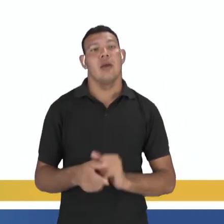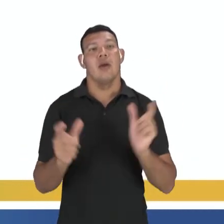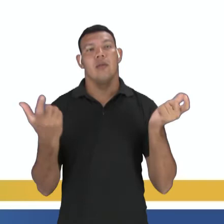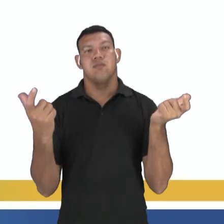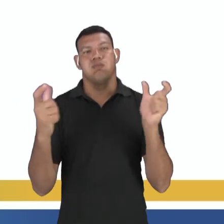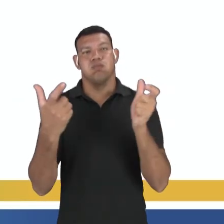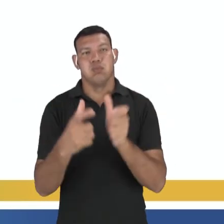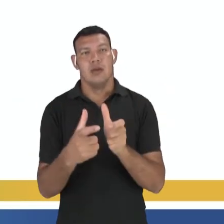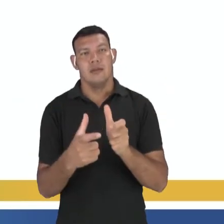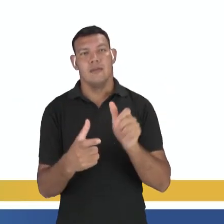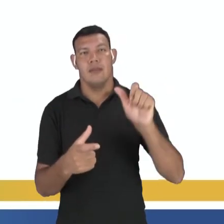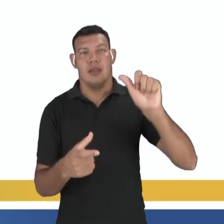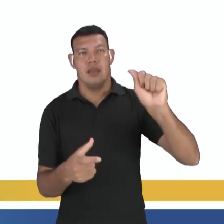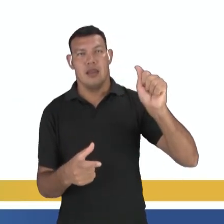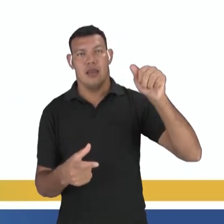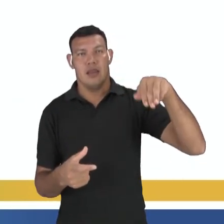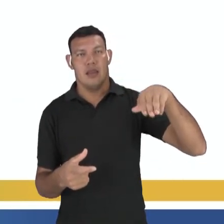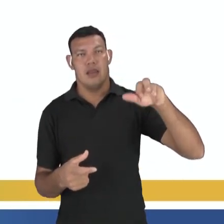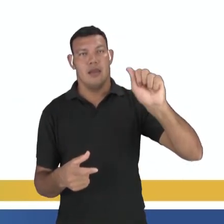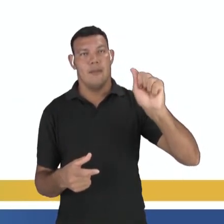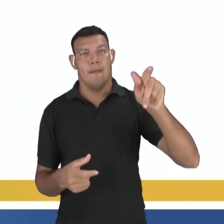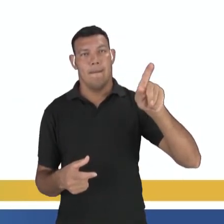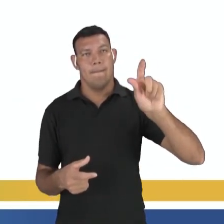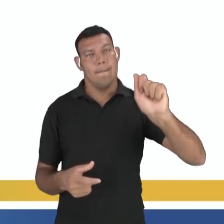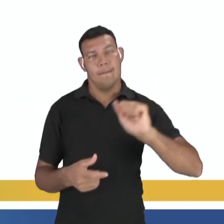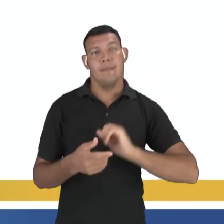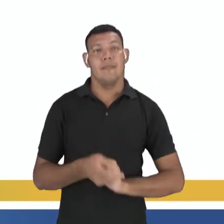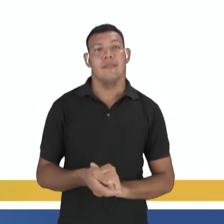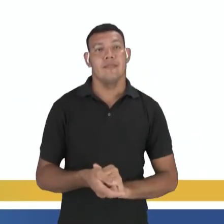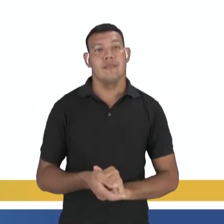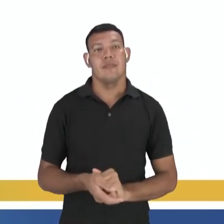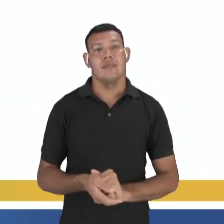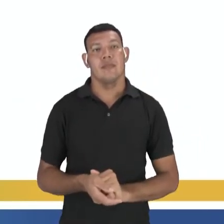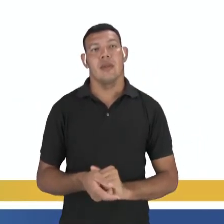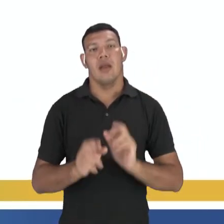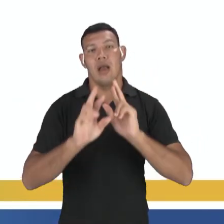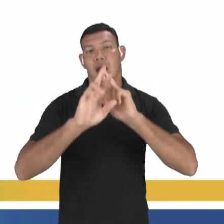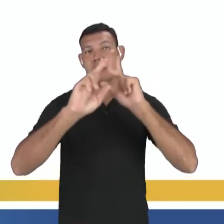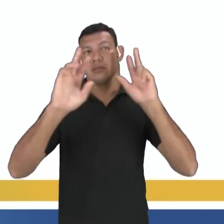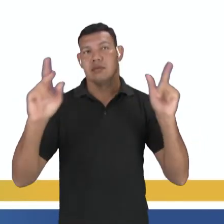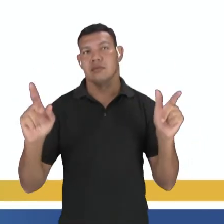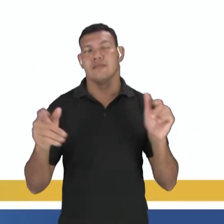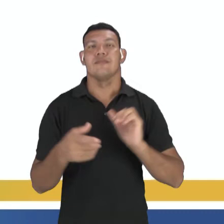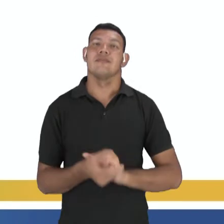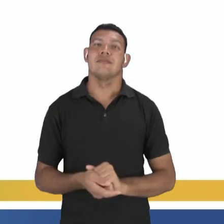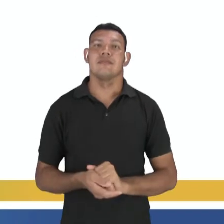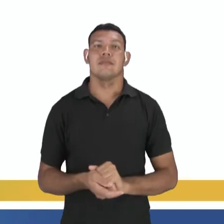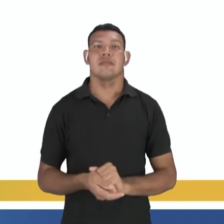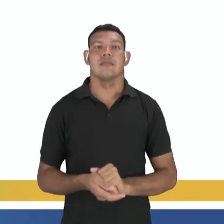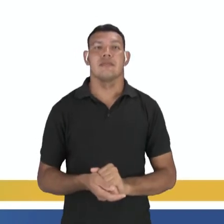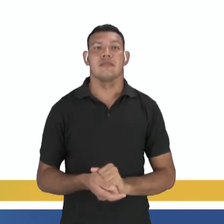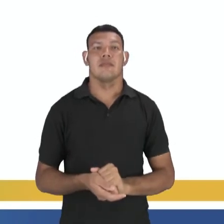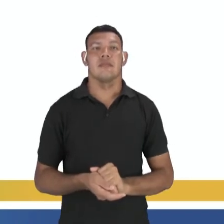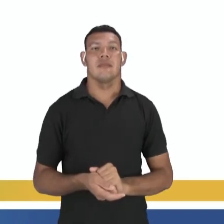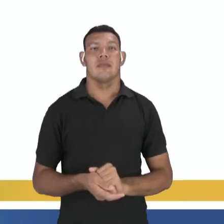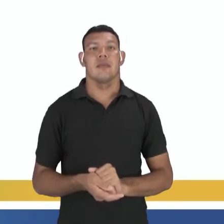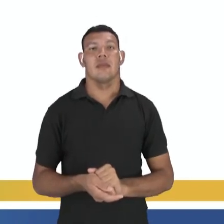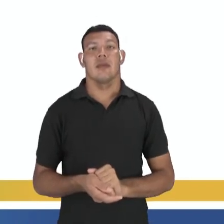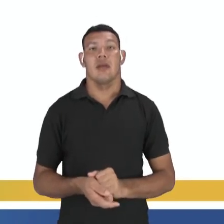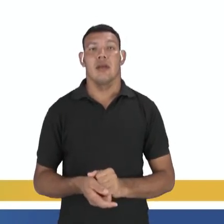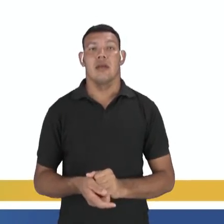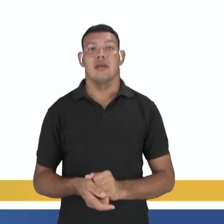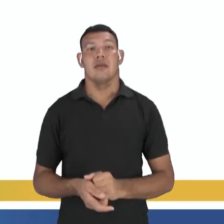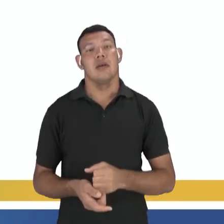Amapá. Certinho? Agora vamos lá, qual é a amplitude? Basta eu subtrair a quantidade de